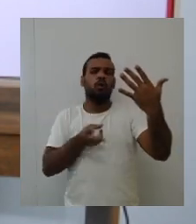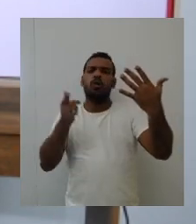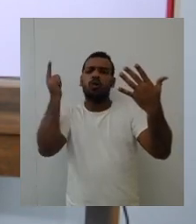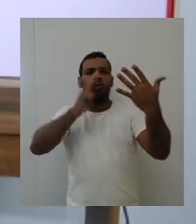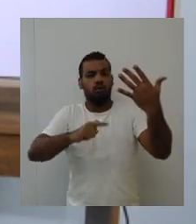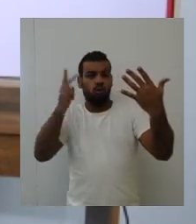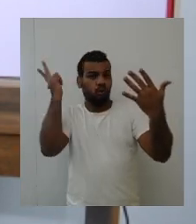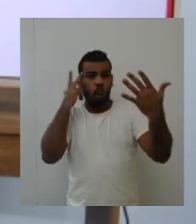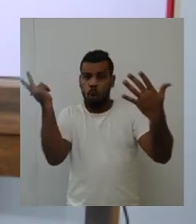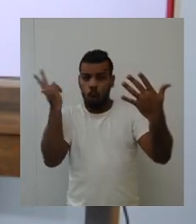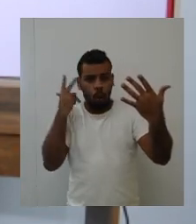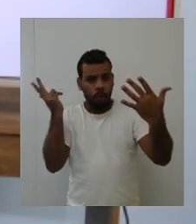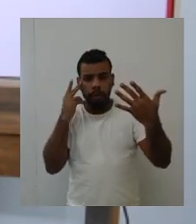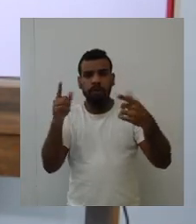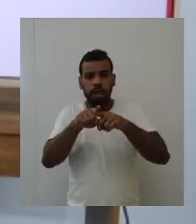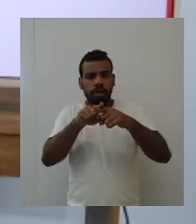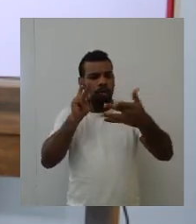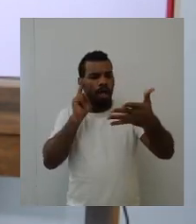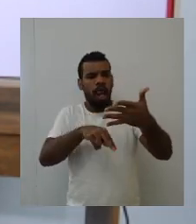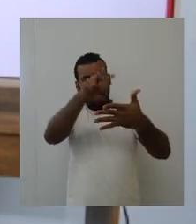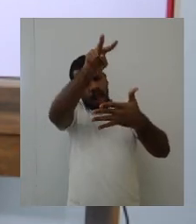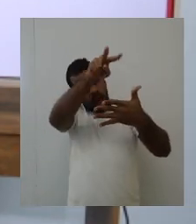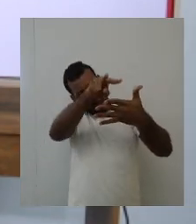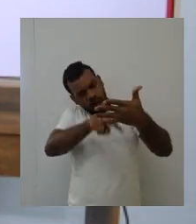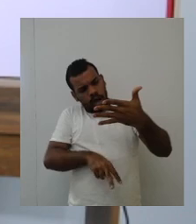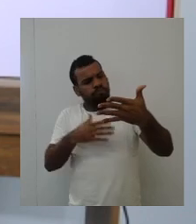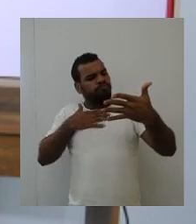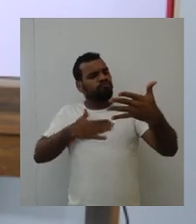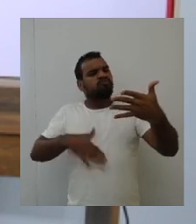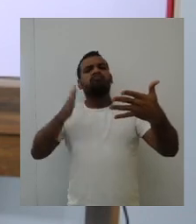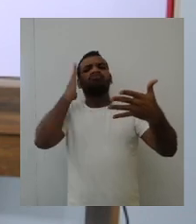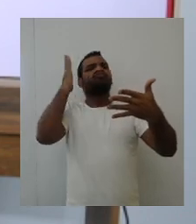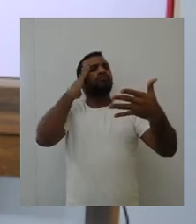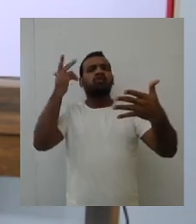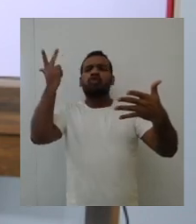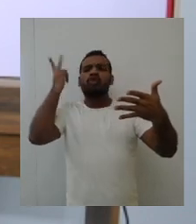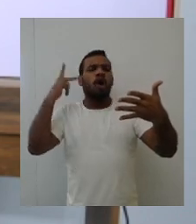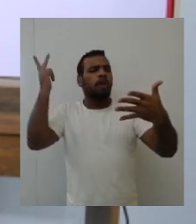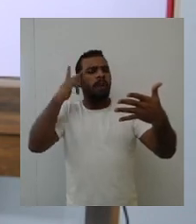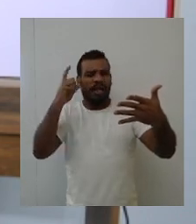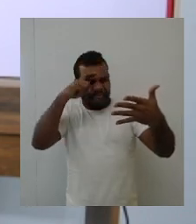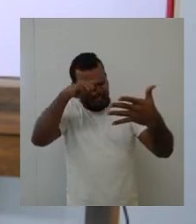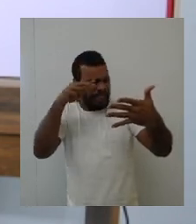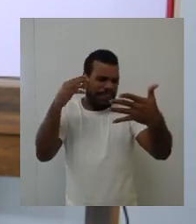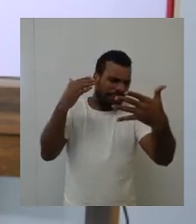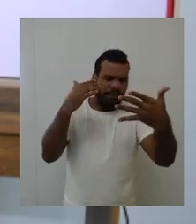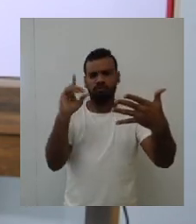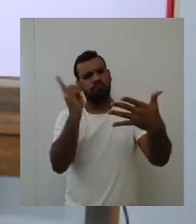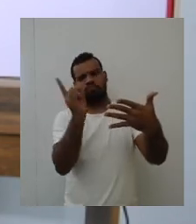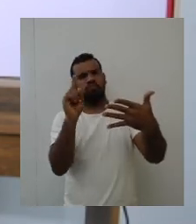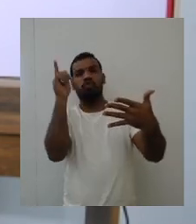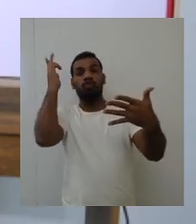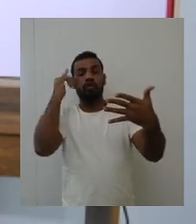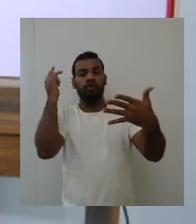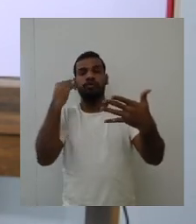o entendimento e a compreensão do texto de forma mais tranquila, sem muita dificuldade, né? E essa é a